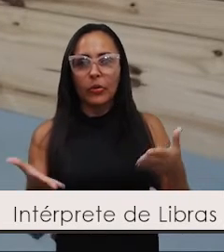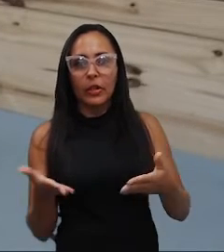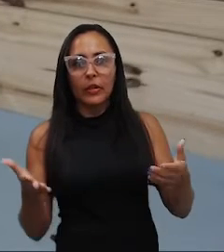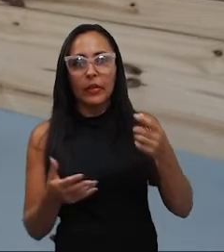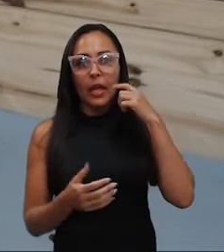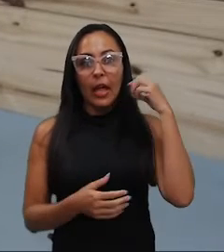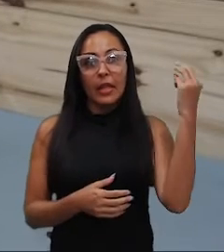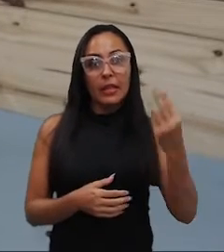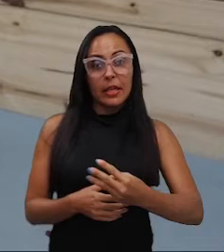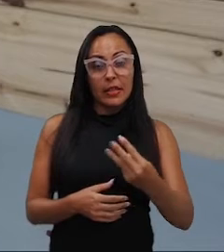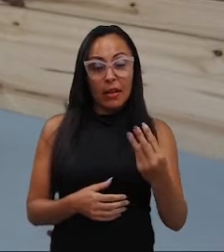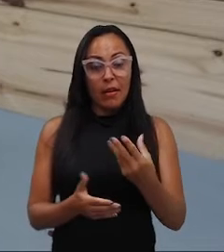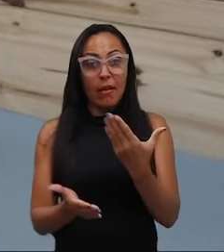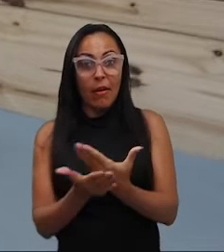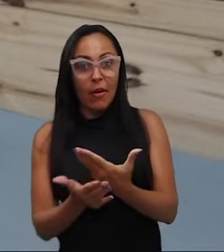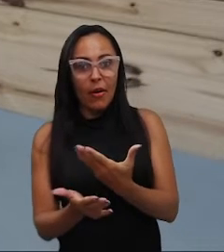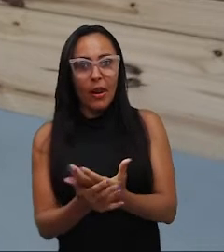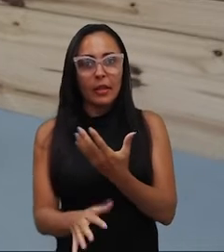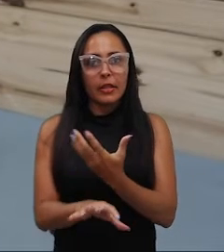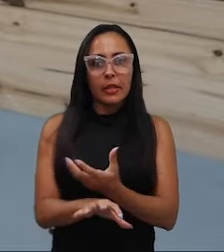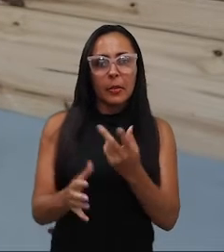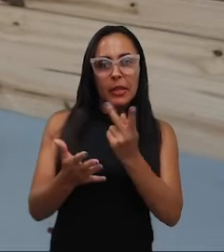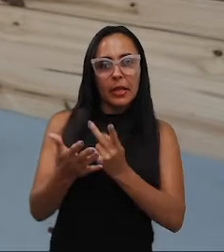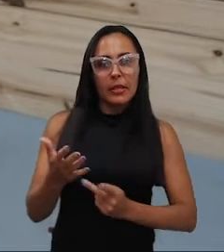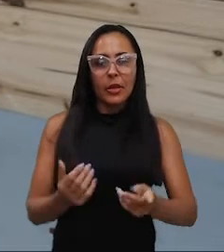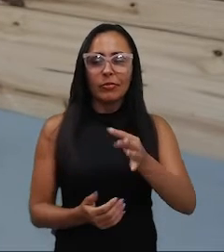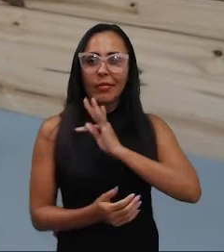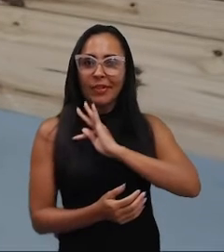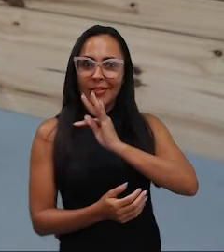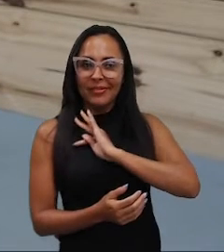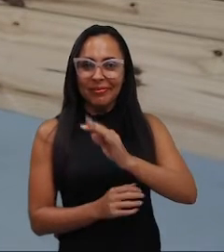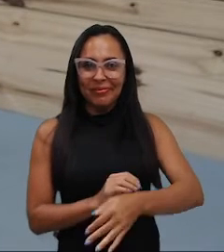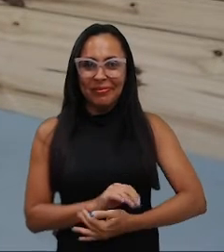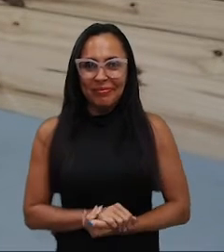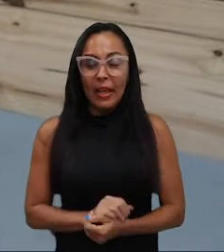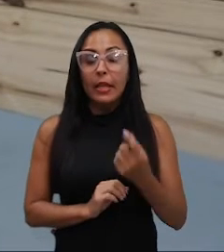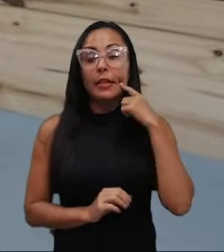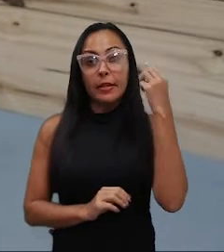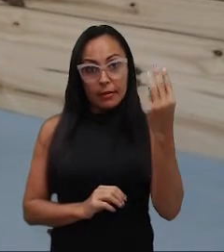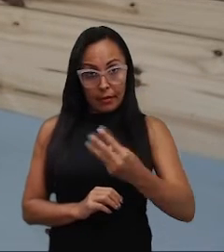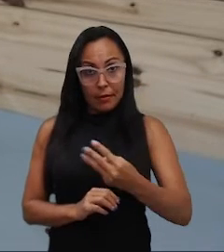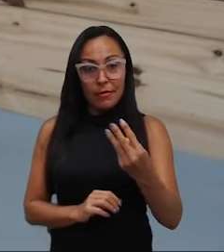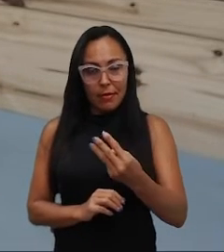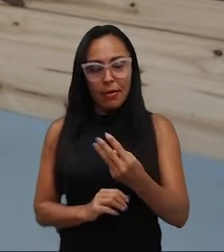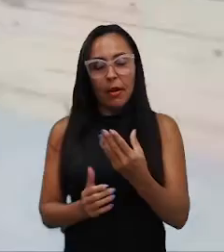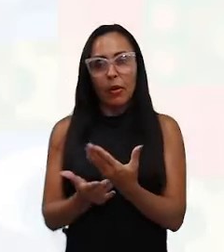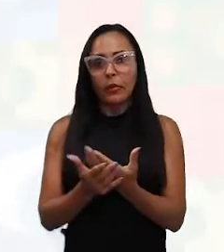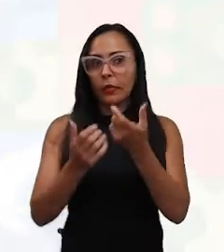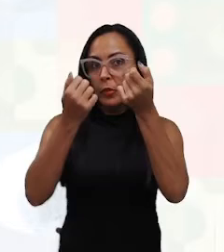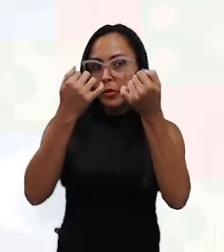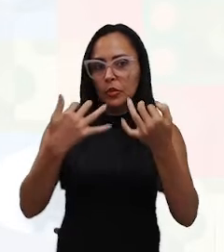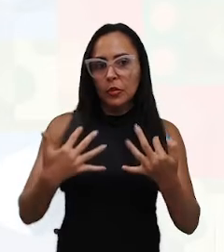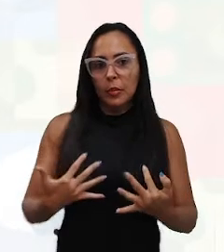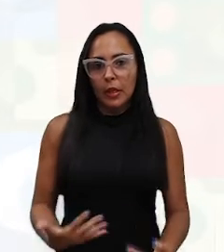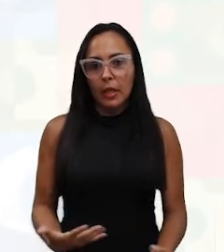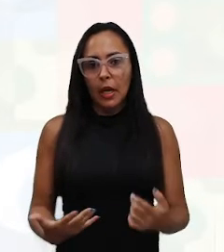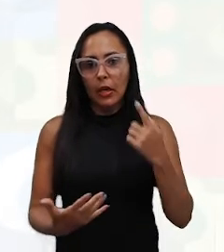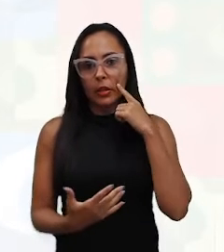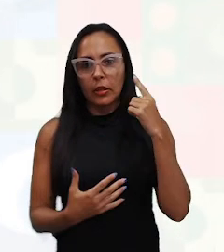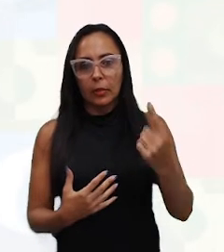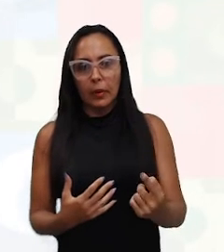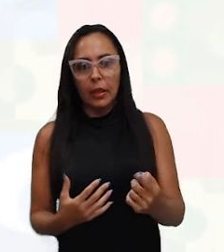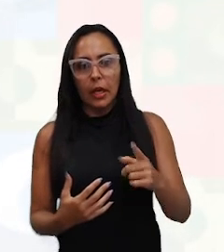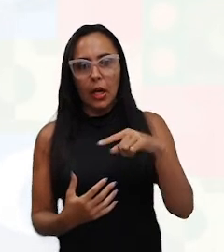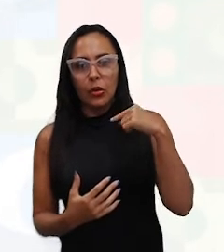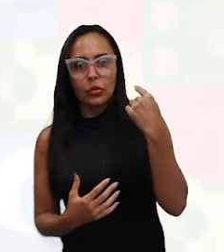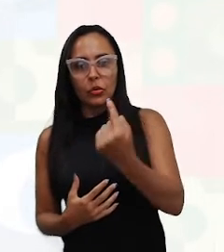terceira unidade da disciplina de Desenho Técnico. Nessa terceira unidade vamos falar sobre a perspectiva cônica